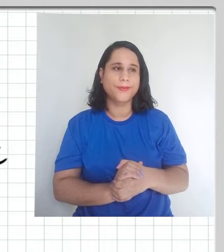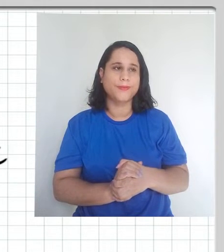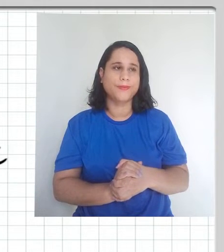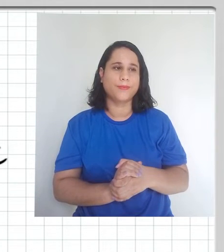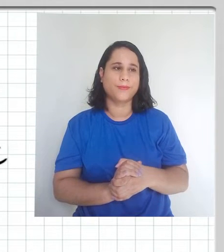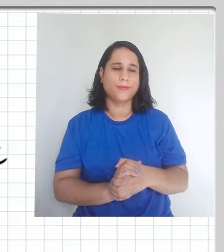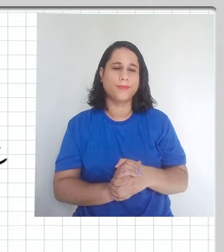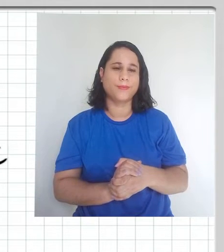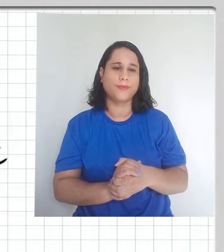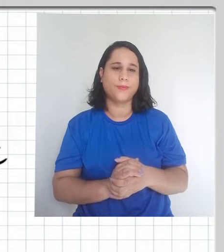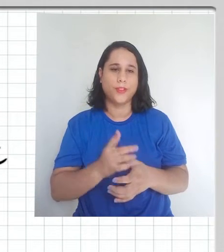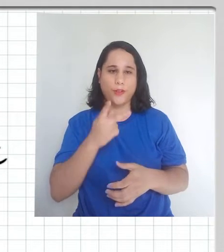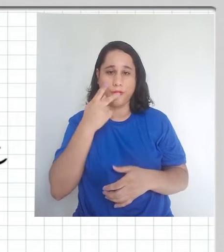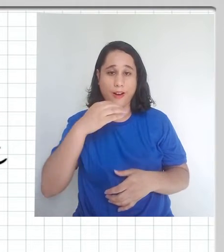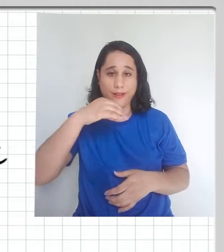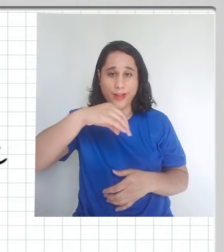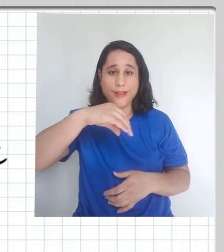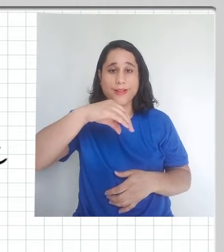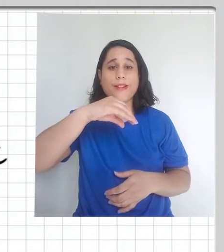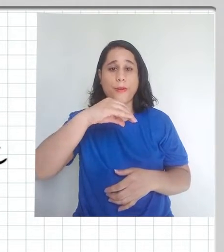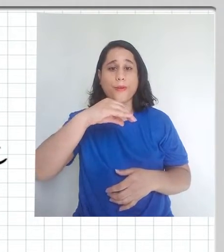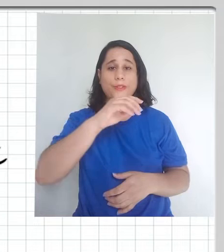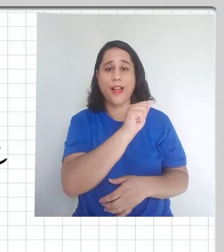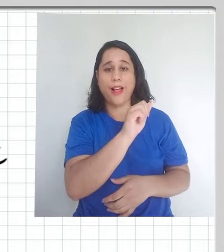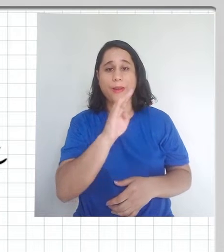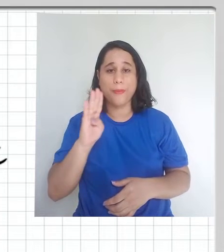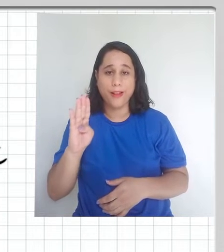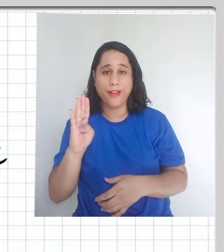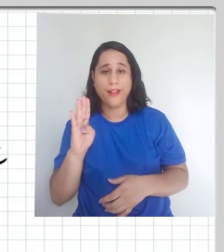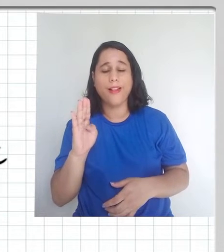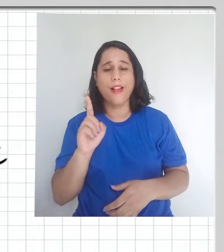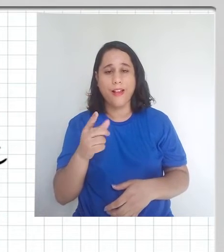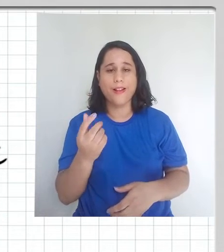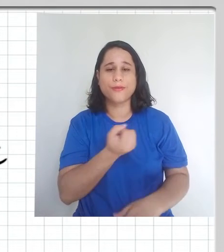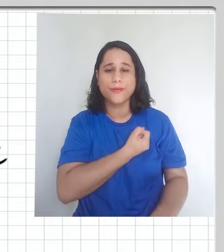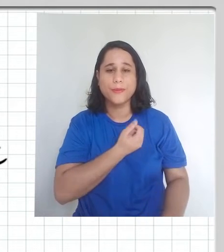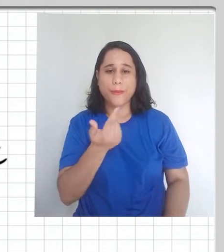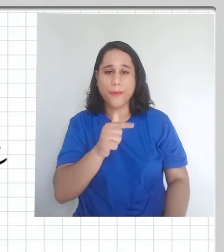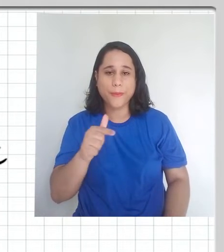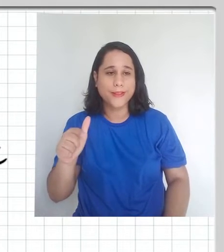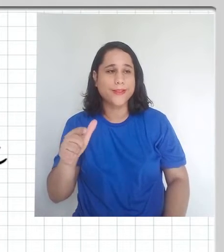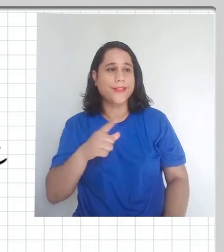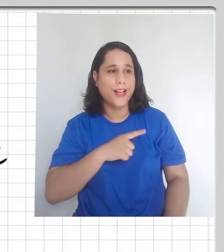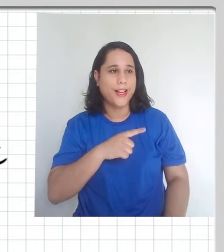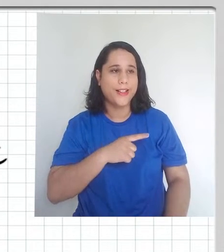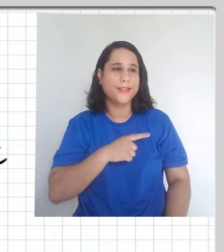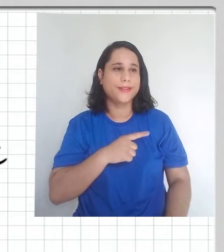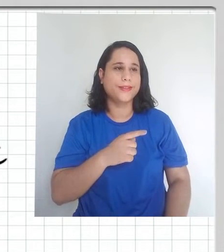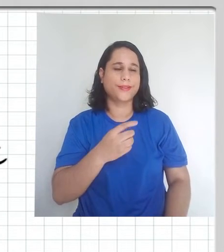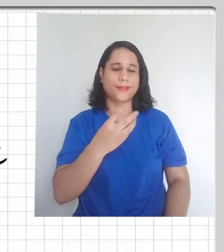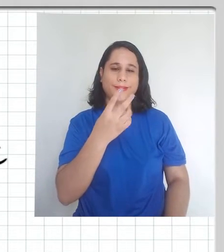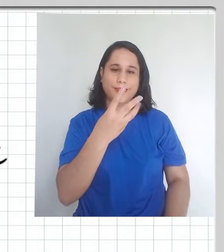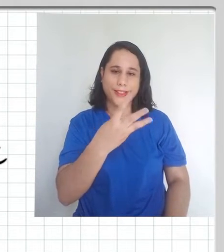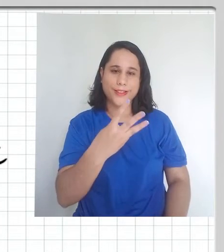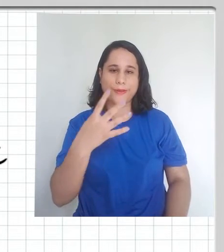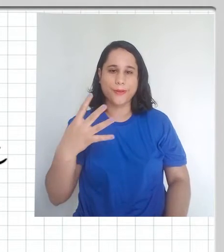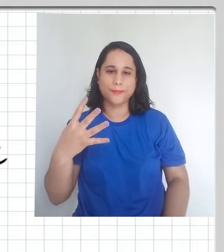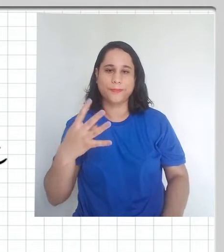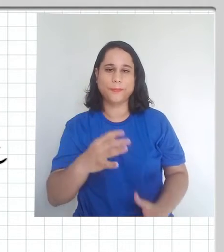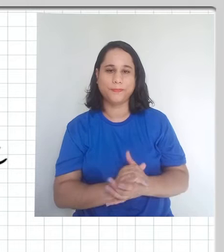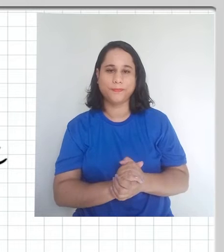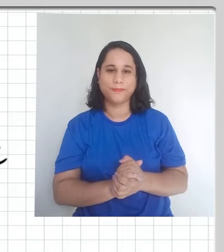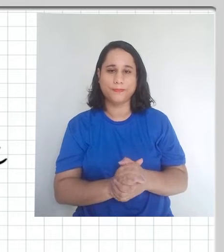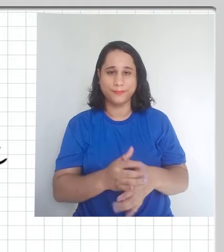a intersecção de A e B, terei quem? Exatamente. Os que se repetiram. 3 e